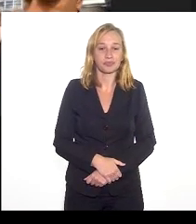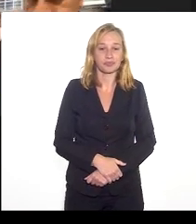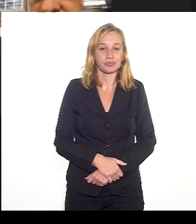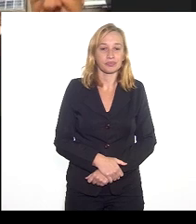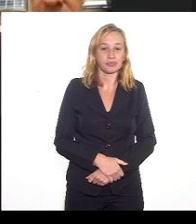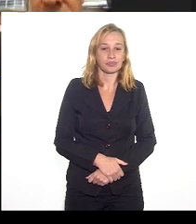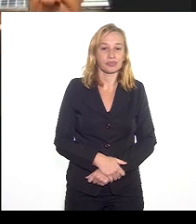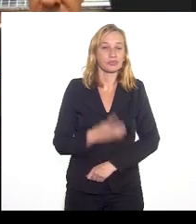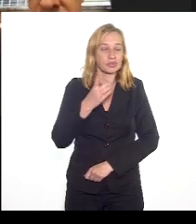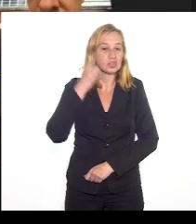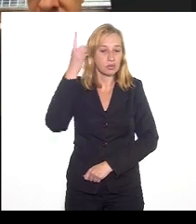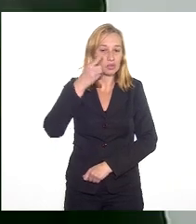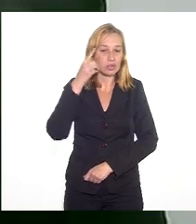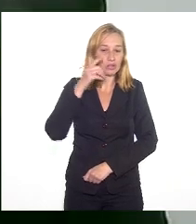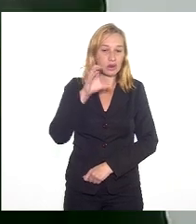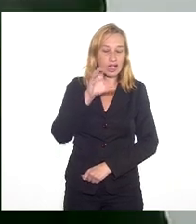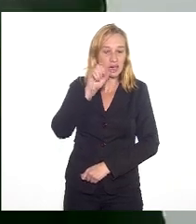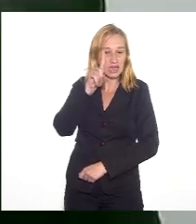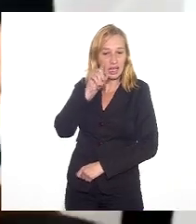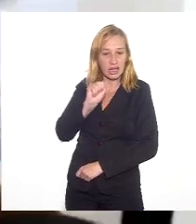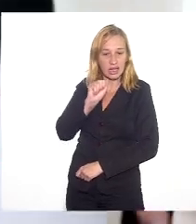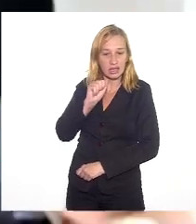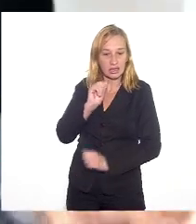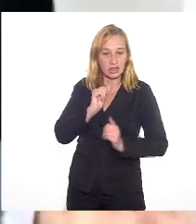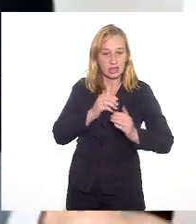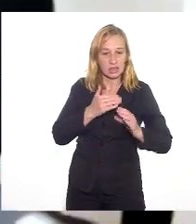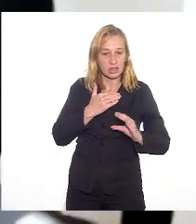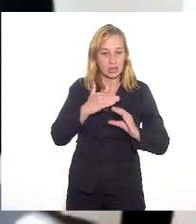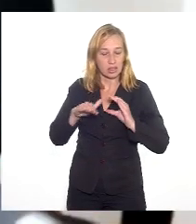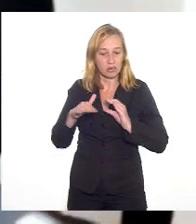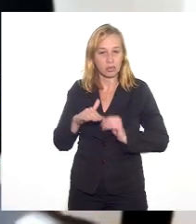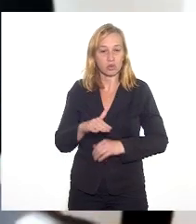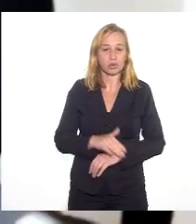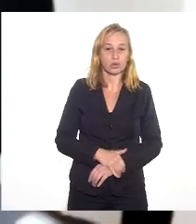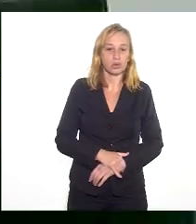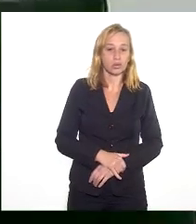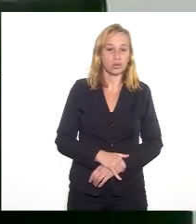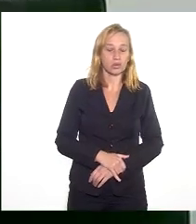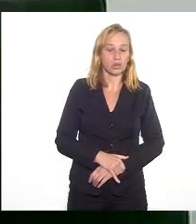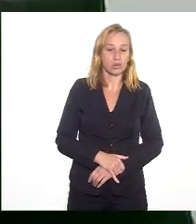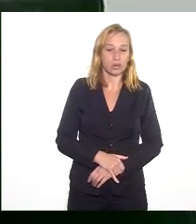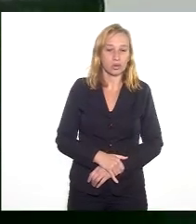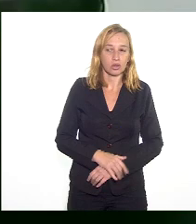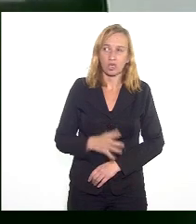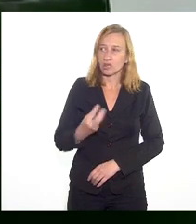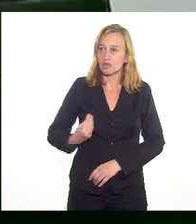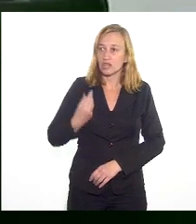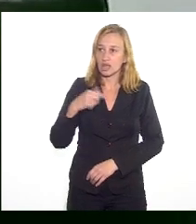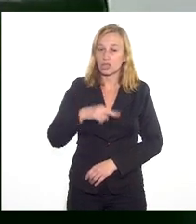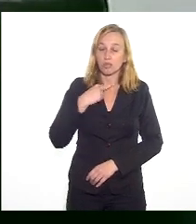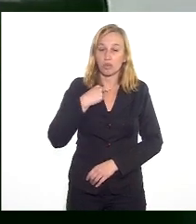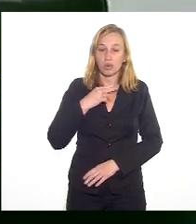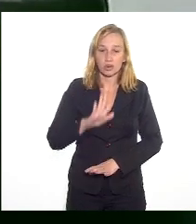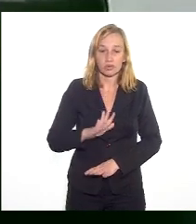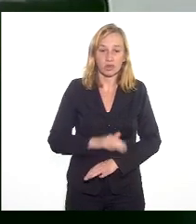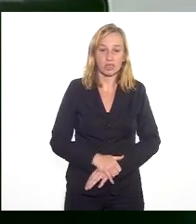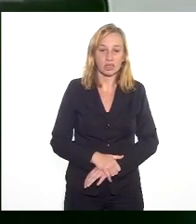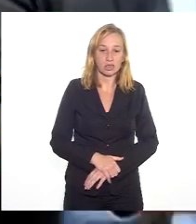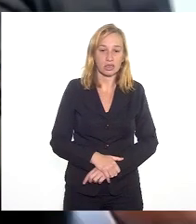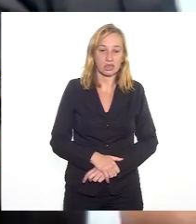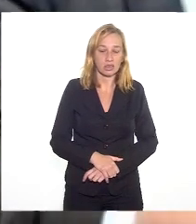O deputado Márcio Canella me encaminhou, acho que por alguma razão ele não pode estar presente, mas eu tenho texto. Vamos